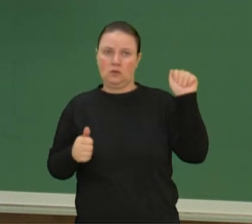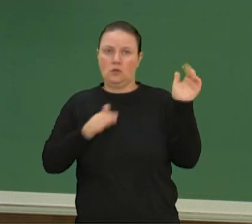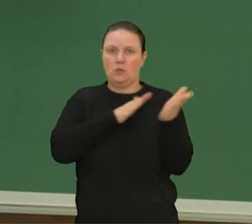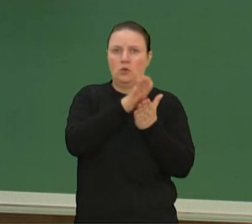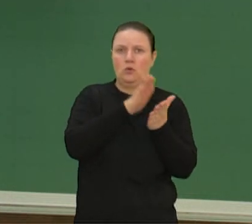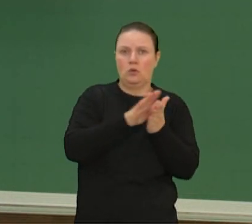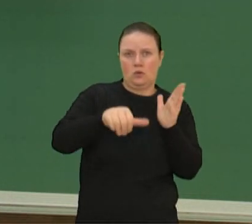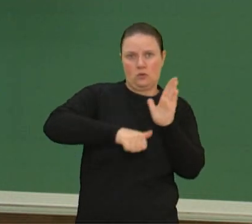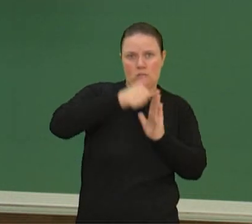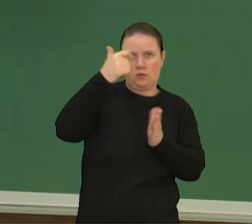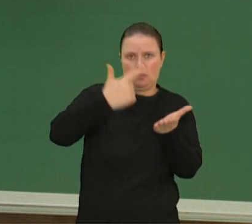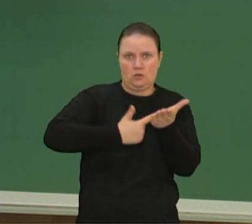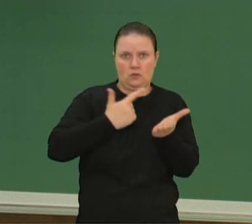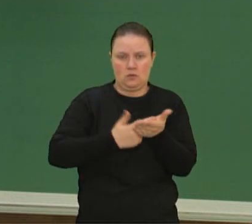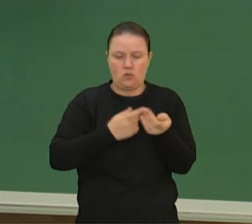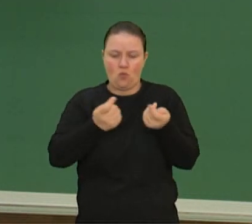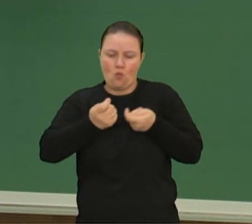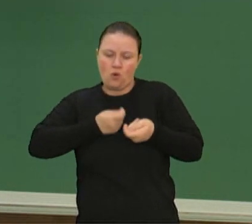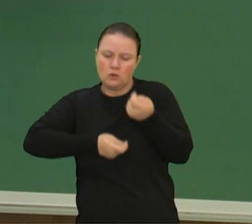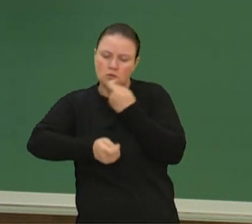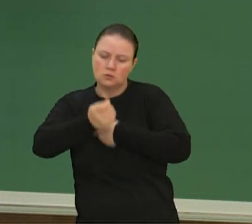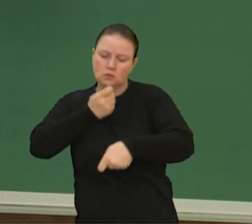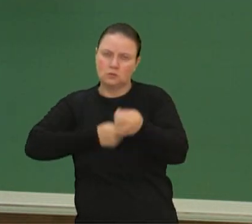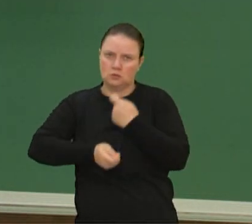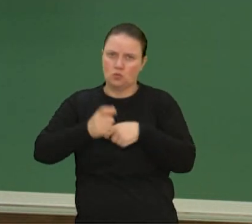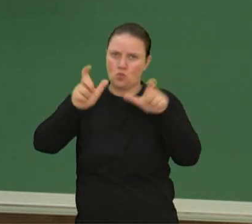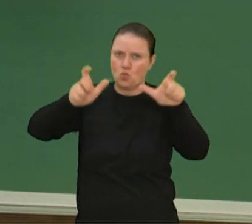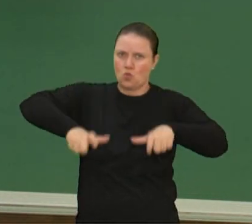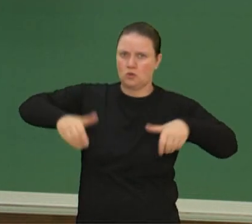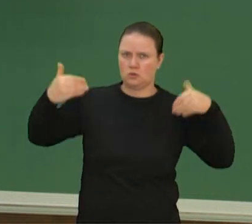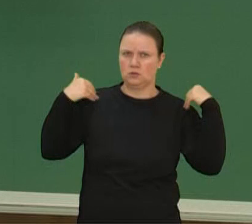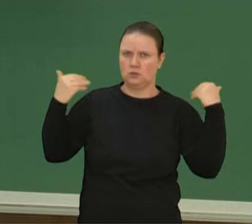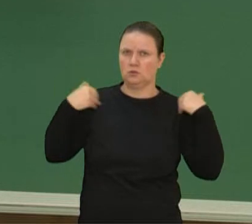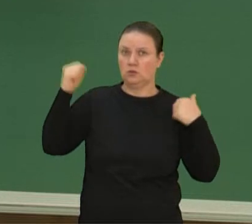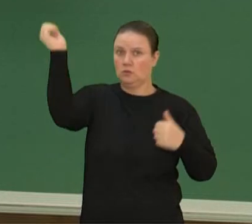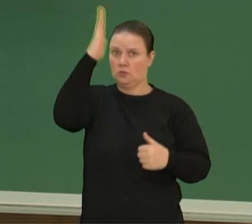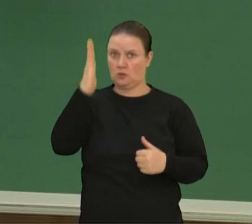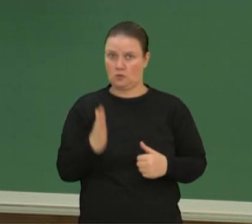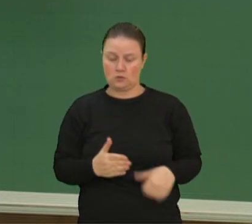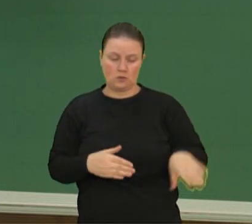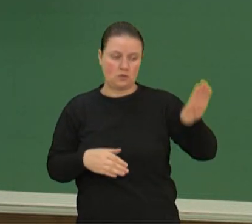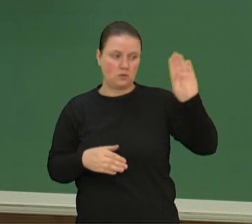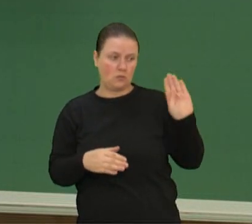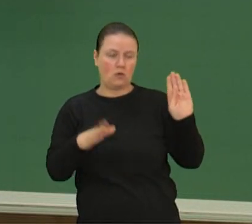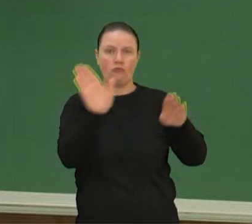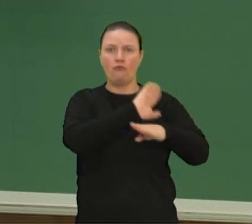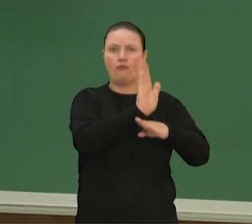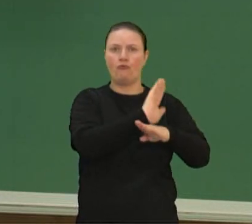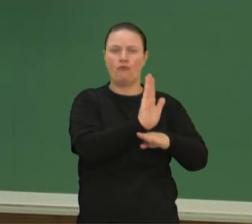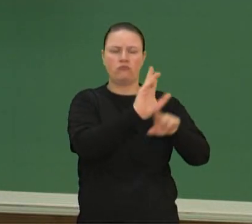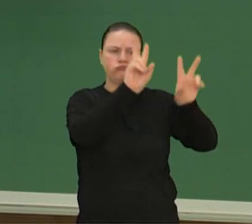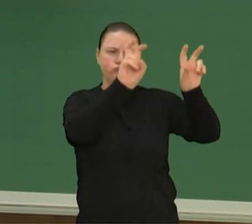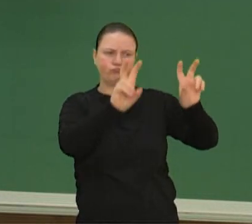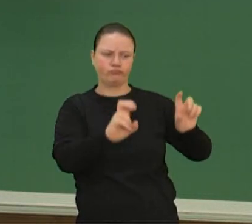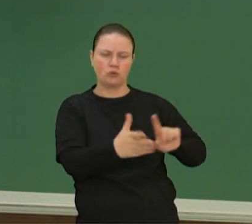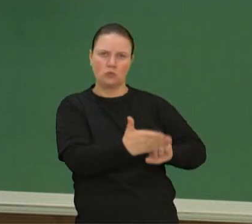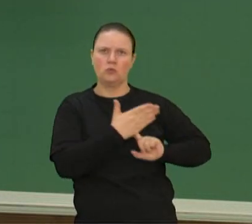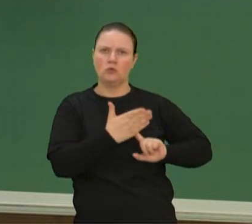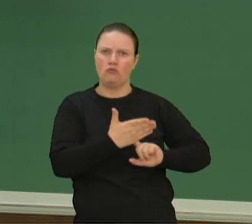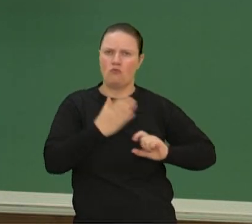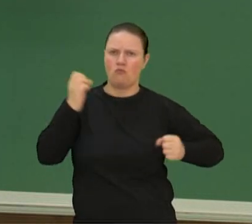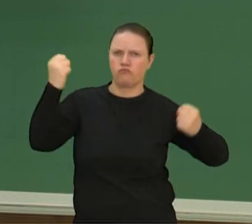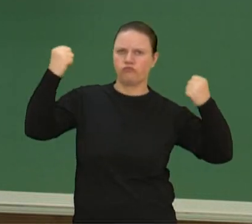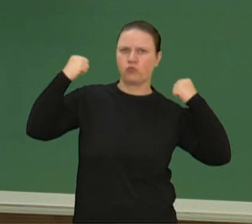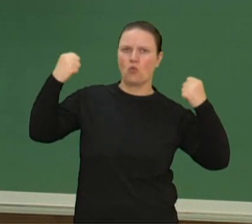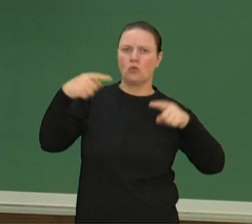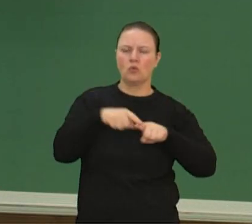primeiro livro sobre a administração de academias de ginástica no Brasil, letra B, filmes que apresentavam o fisiculturismo. Letra